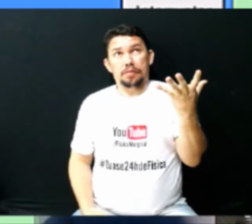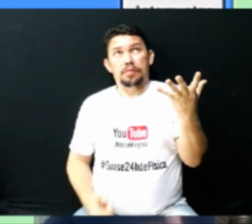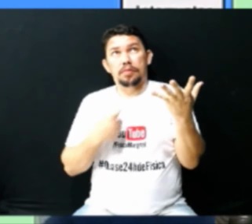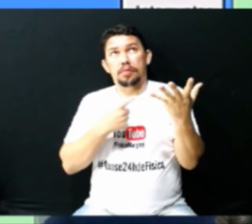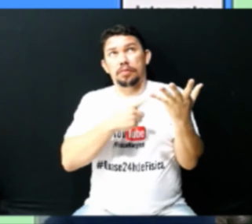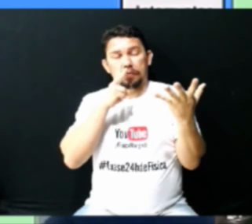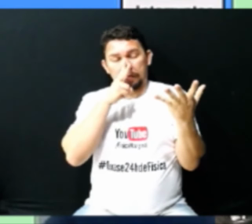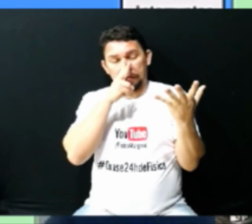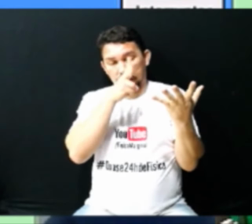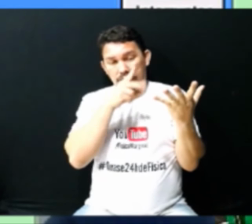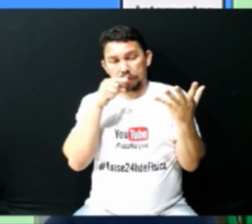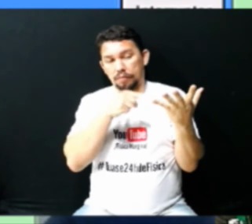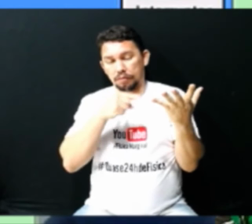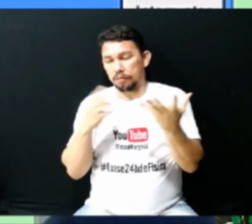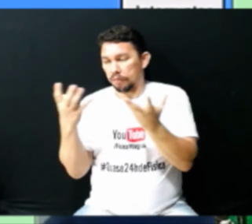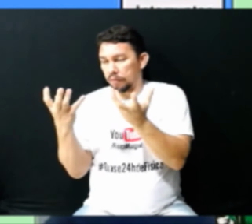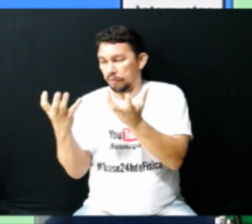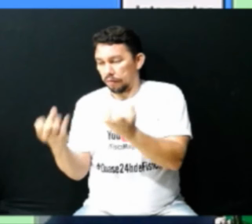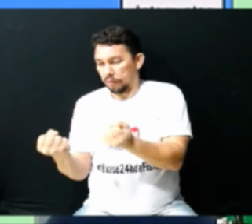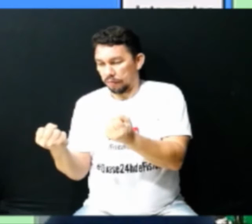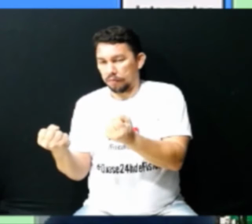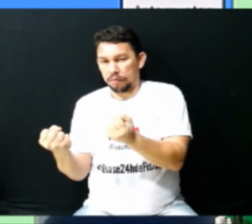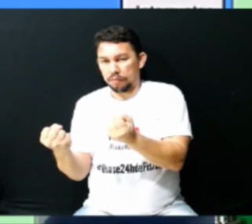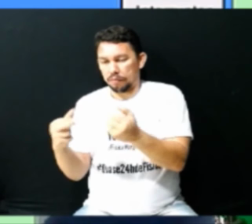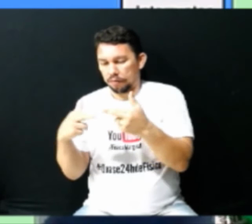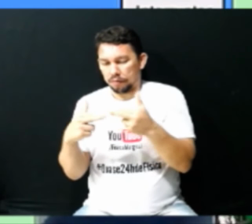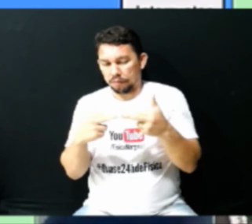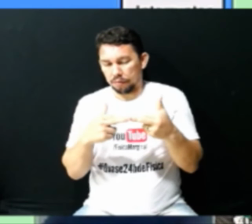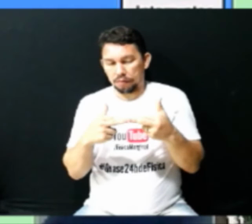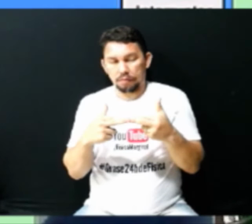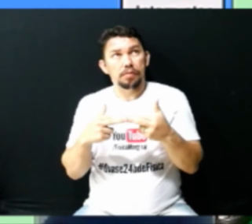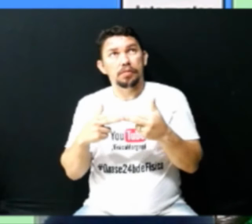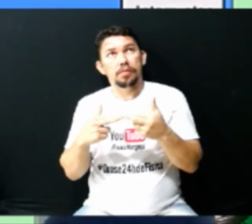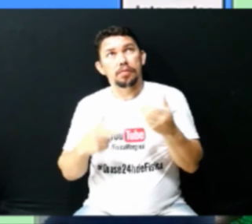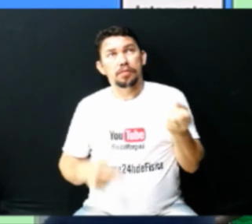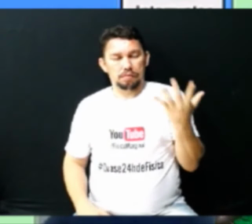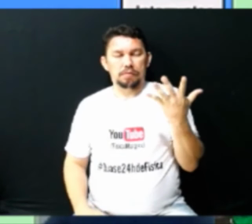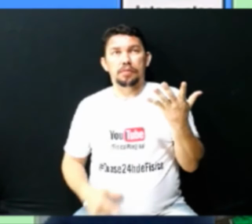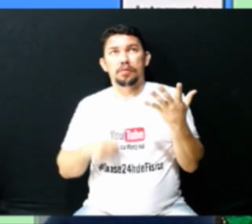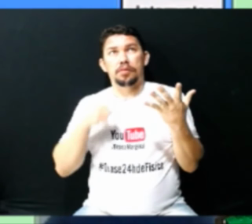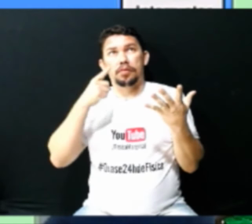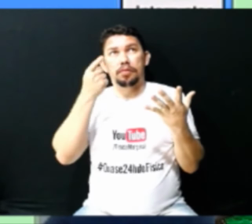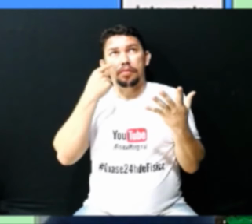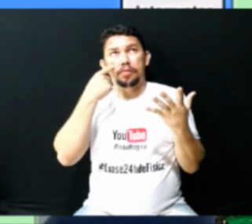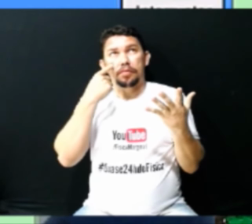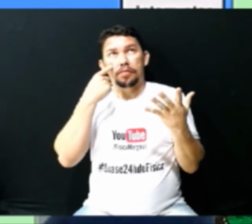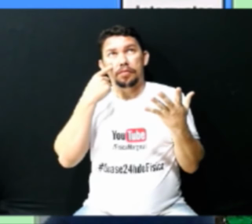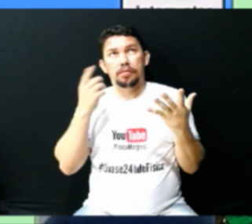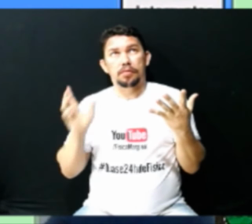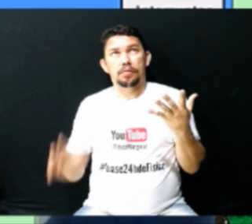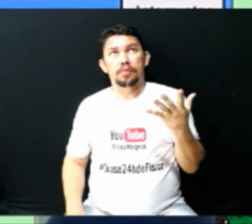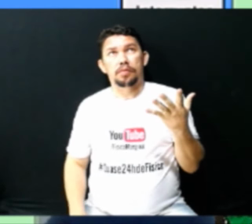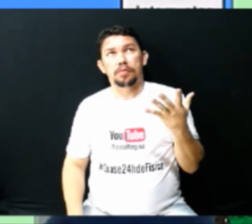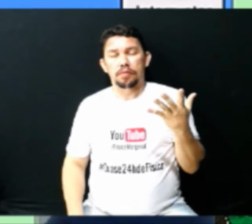eu diminuí a resistência total do circuito. Agora, vamos supor que você queira ligar o seu amperímetro